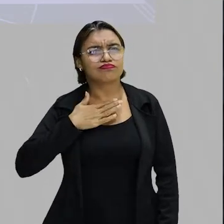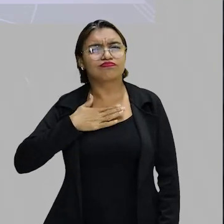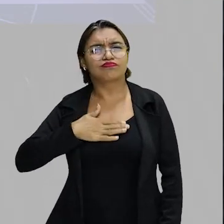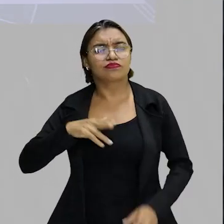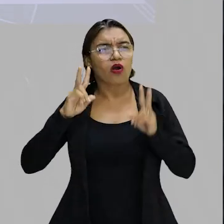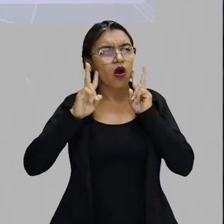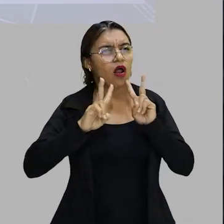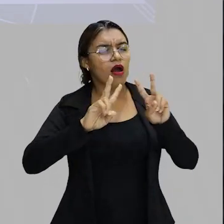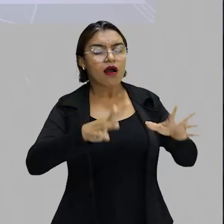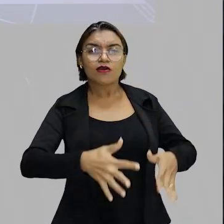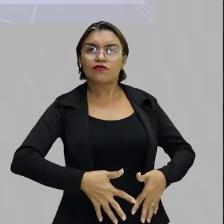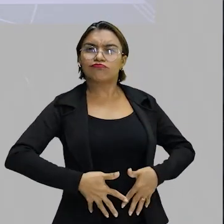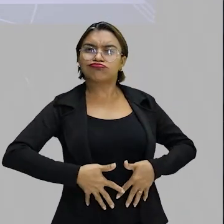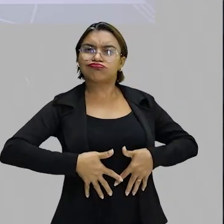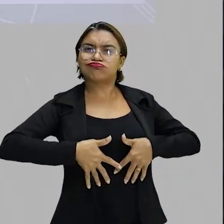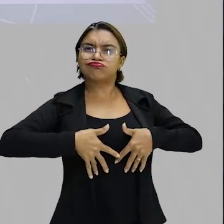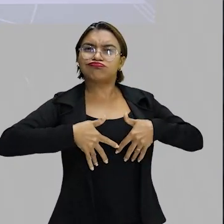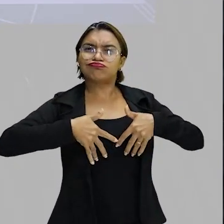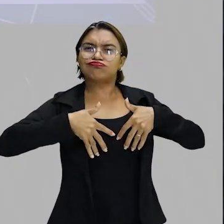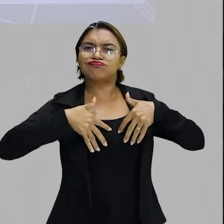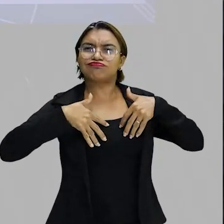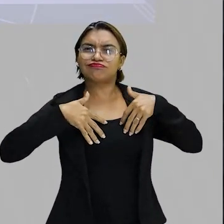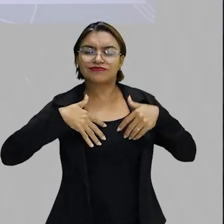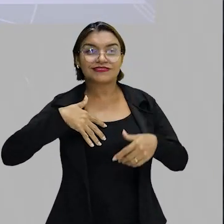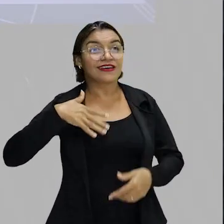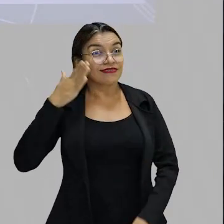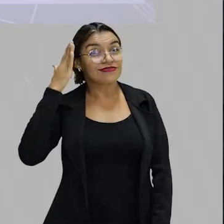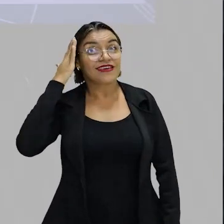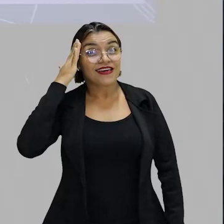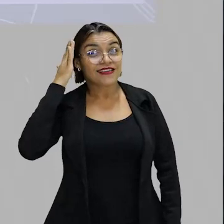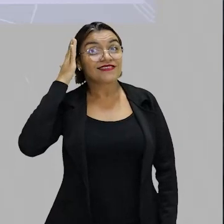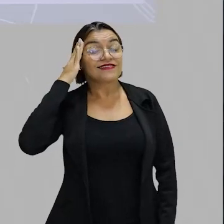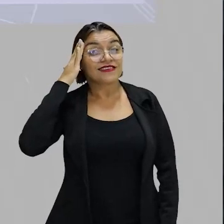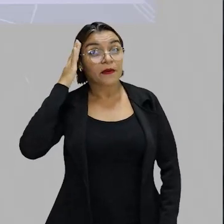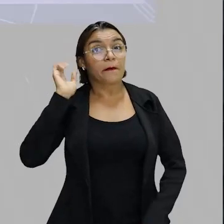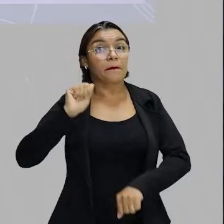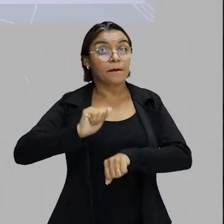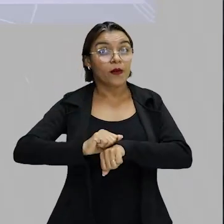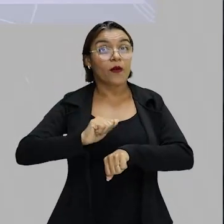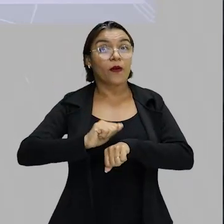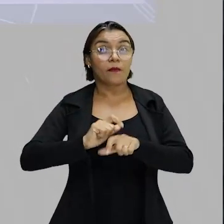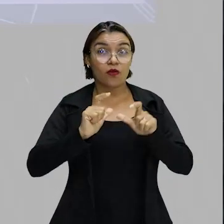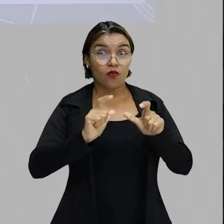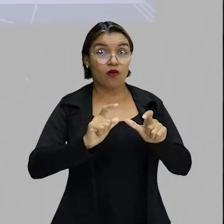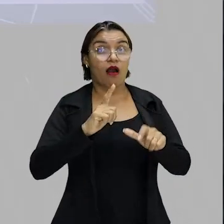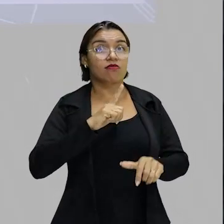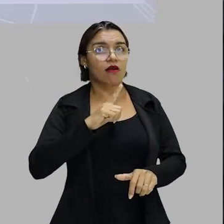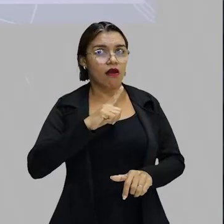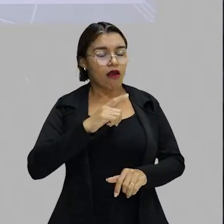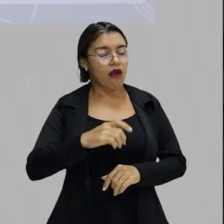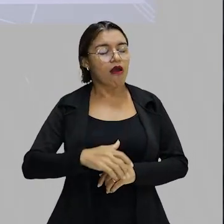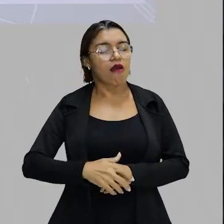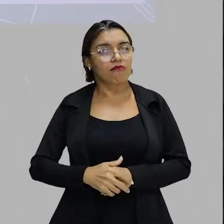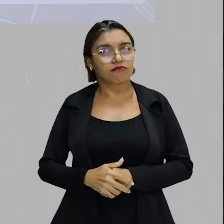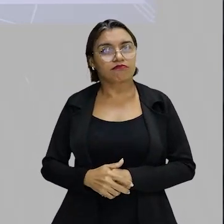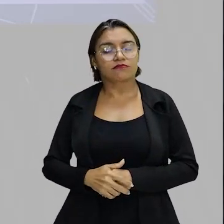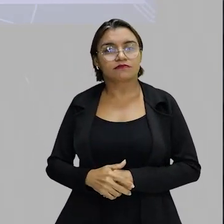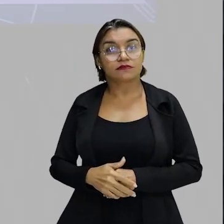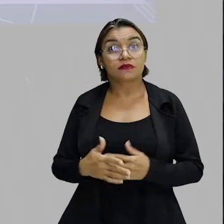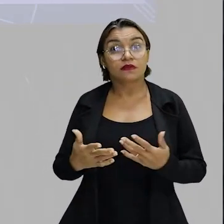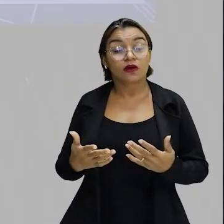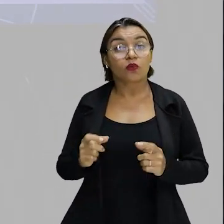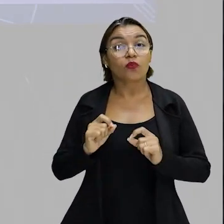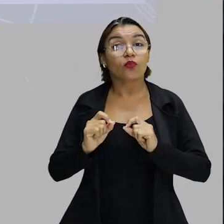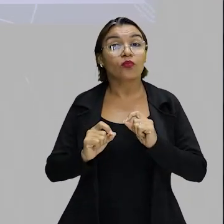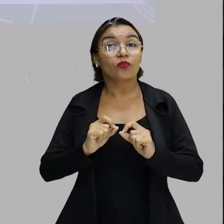poder me orgulhar e ter a consciência que pobre tem seu lugar. Nesse caso, a vertente aí puxa